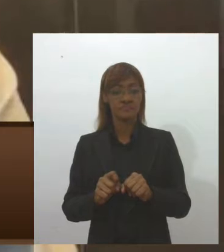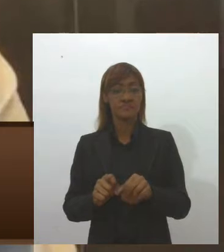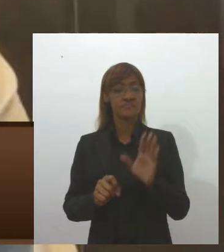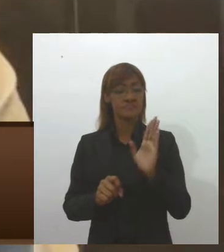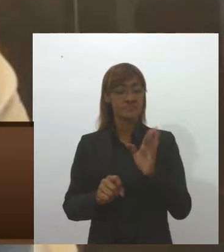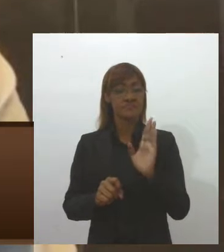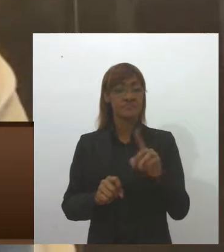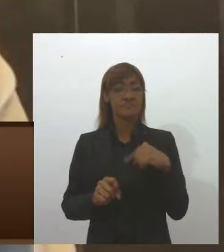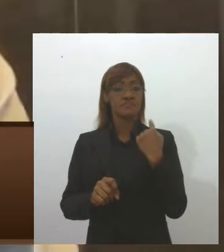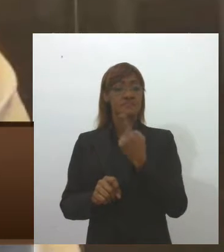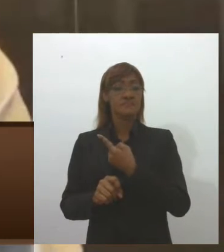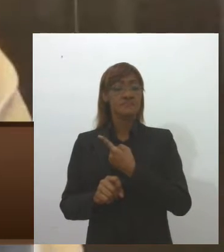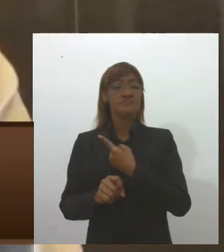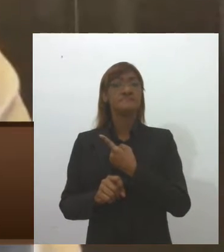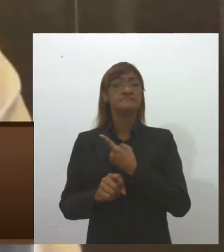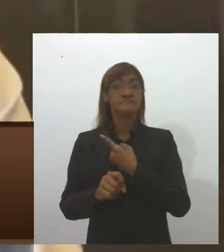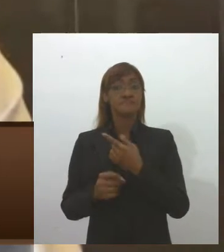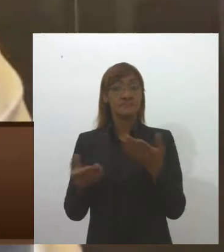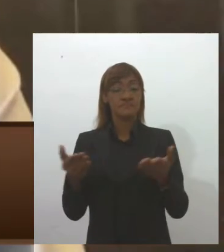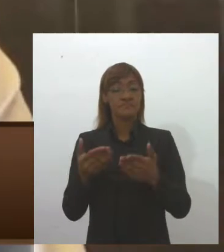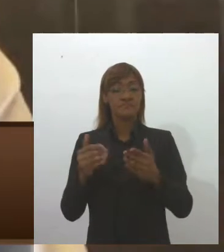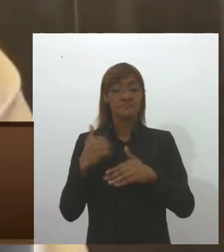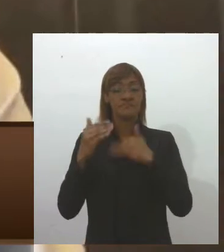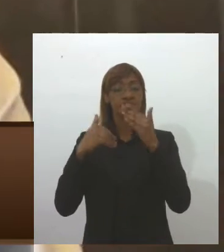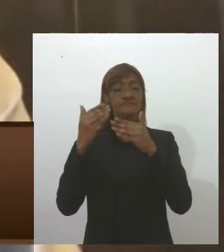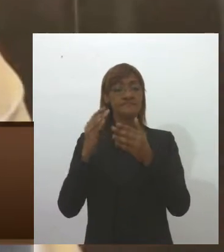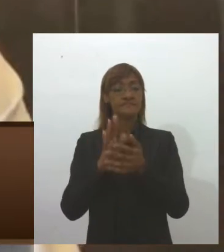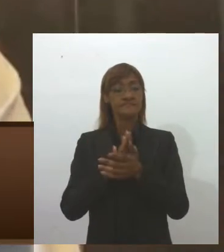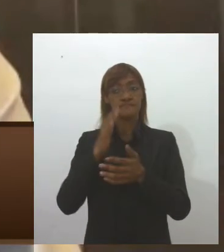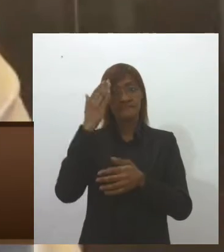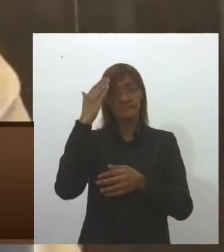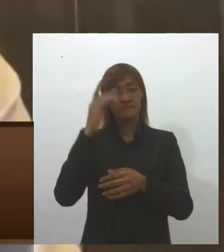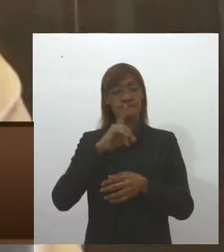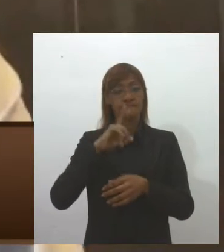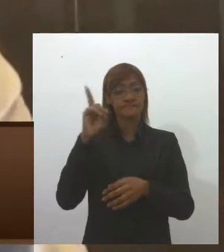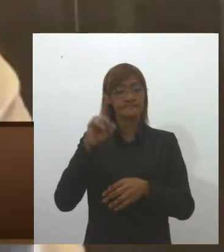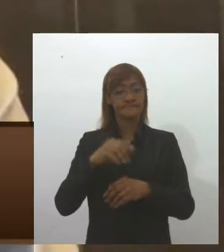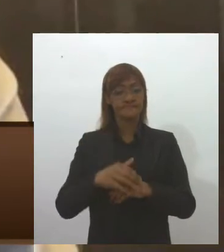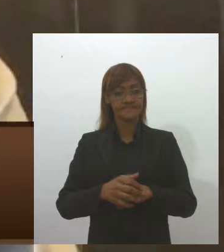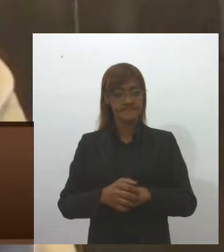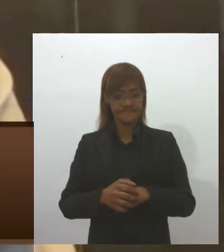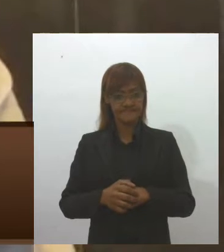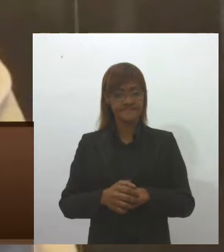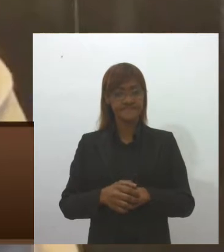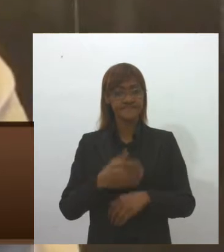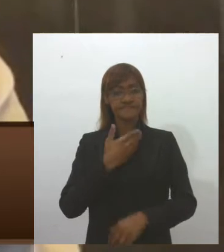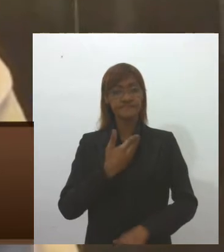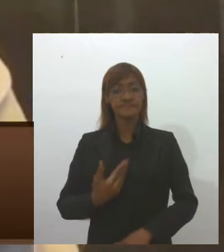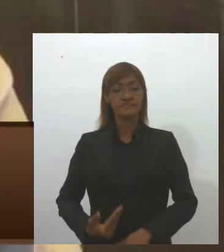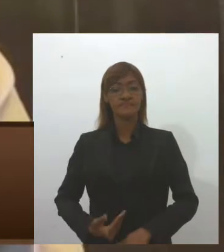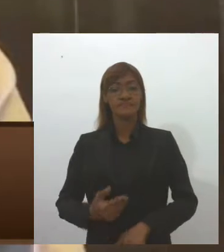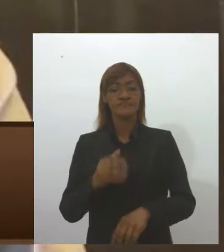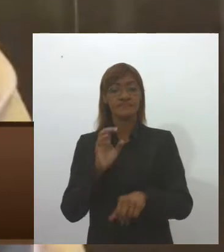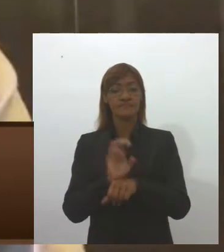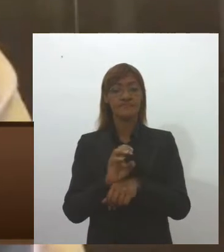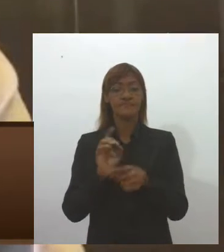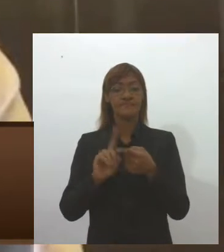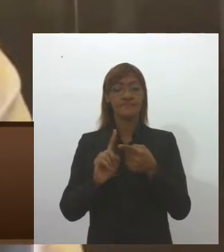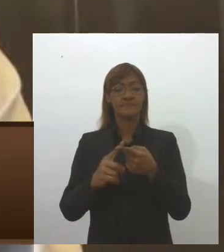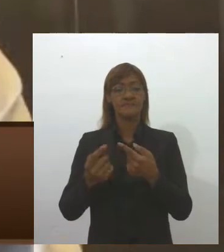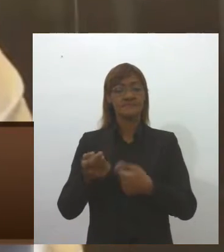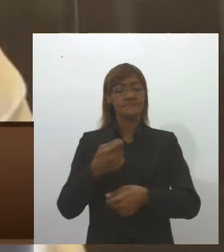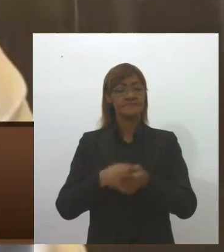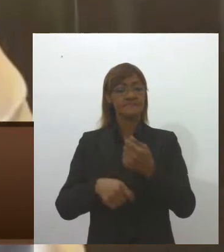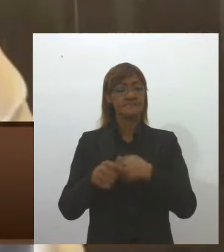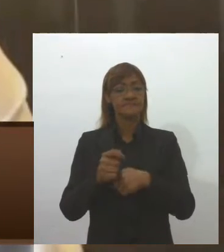logrando êxito, graças a Deus. Hoje temos um excelente relacionamento com o governo do estado, um excelente relacionamento com a